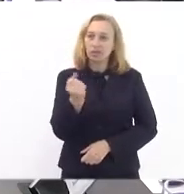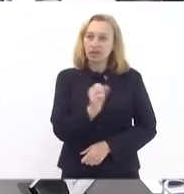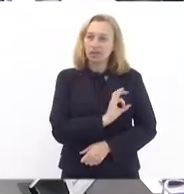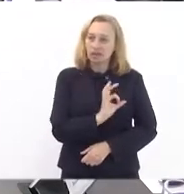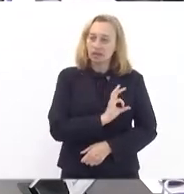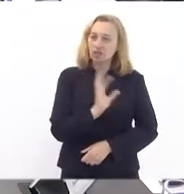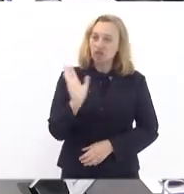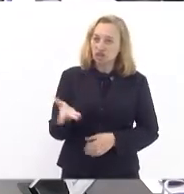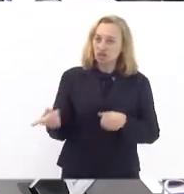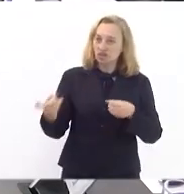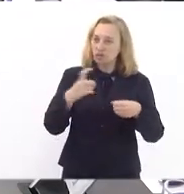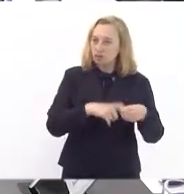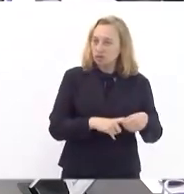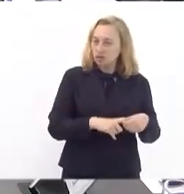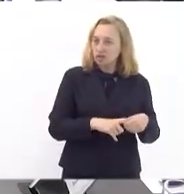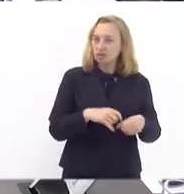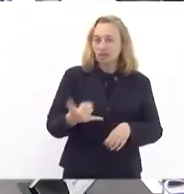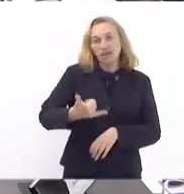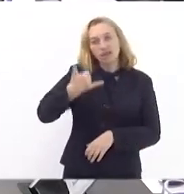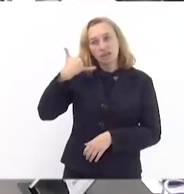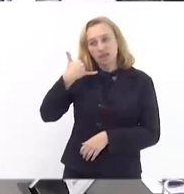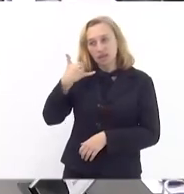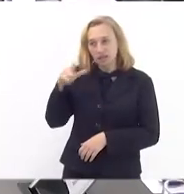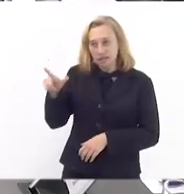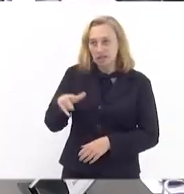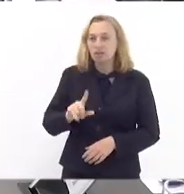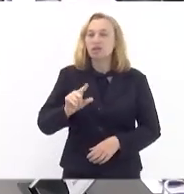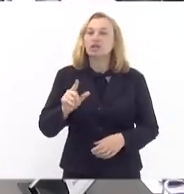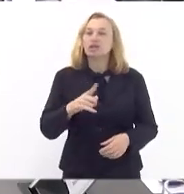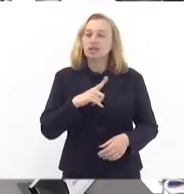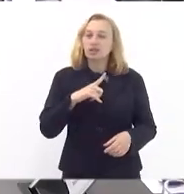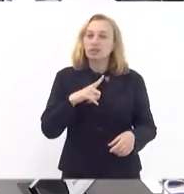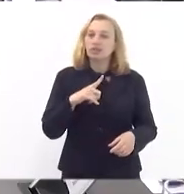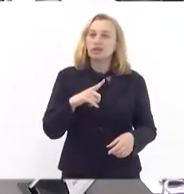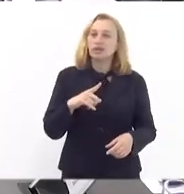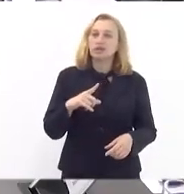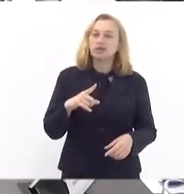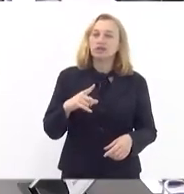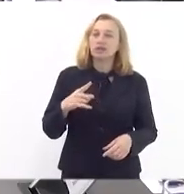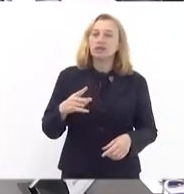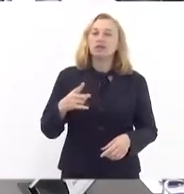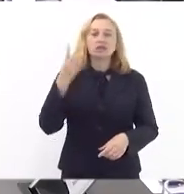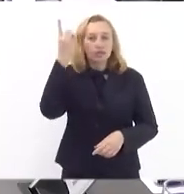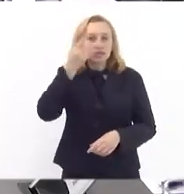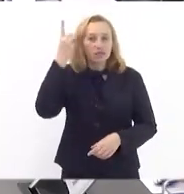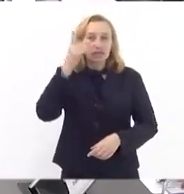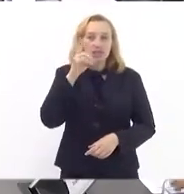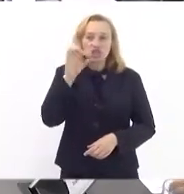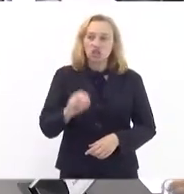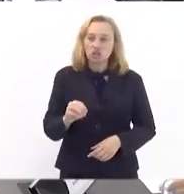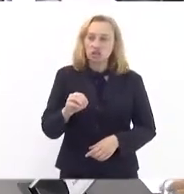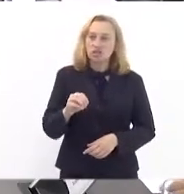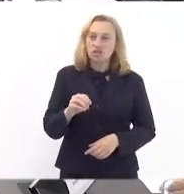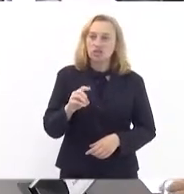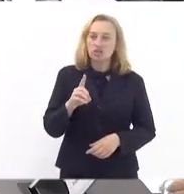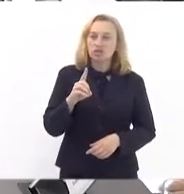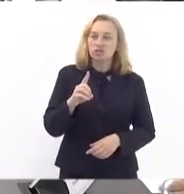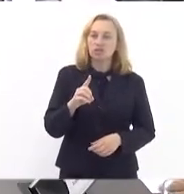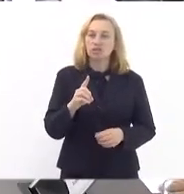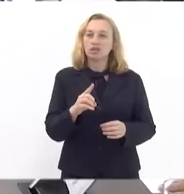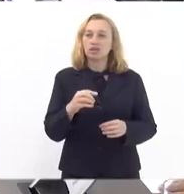Rocha tá já está retornando ela seu pai atendeu um telefonema temos presente também o deputado Dionísio Lins que tá